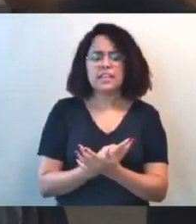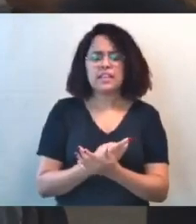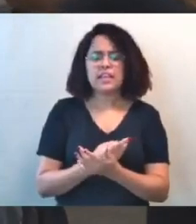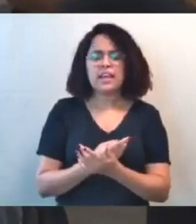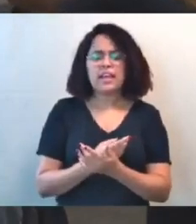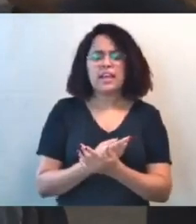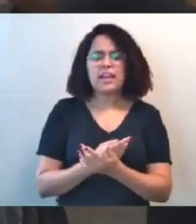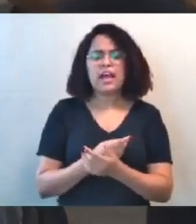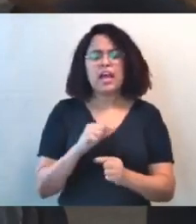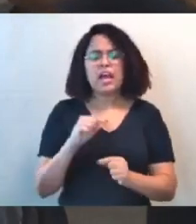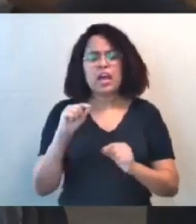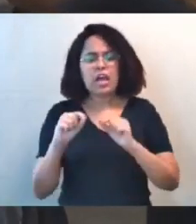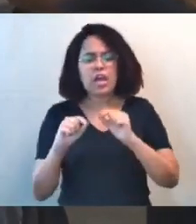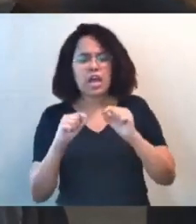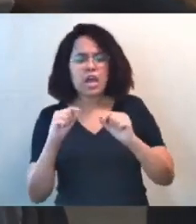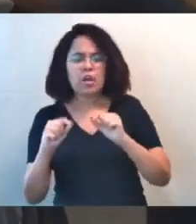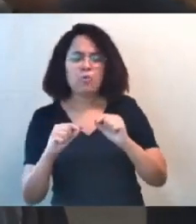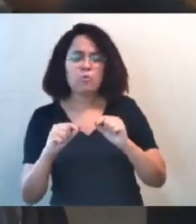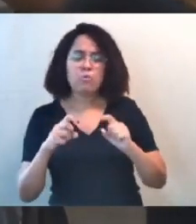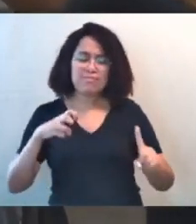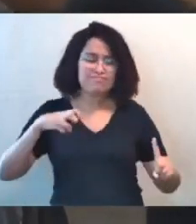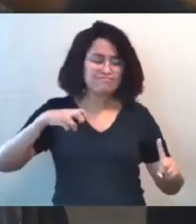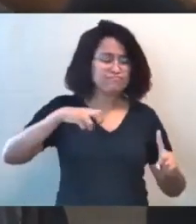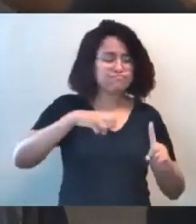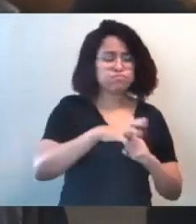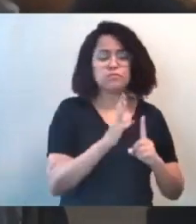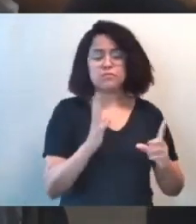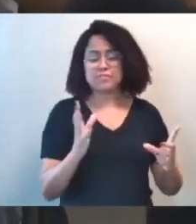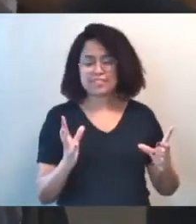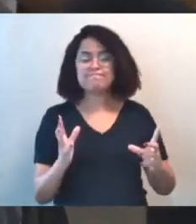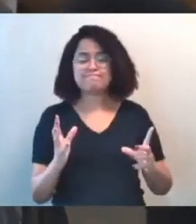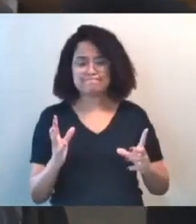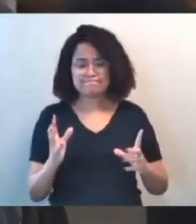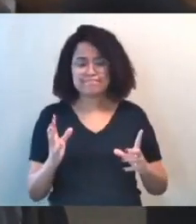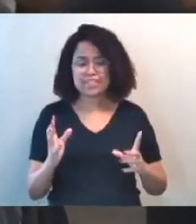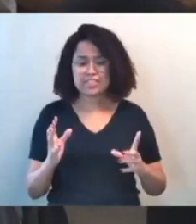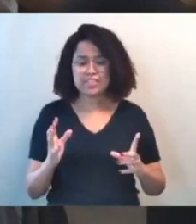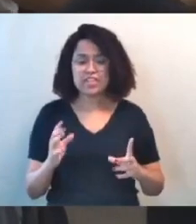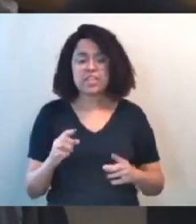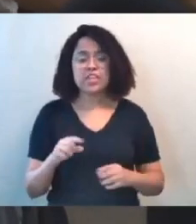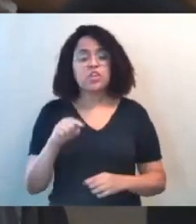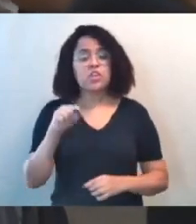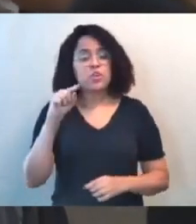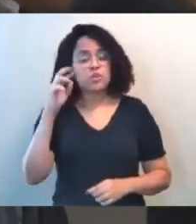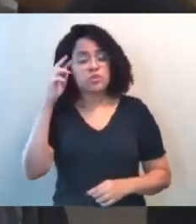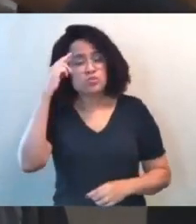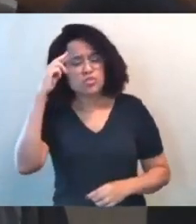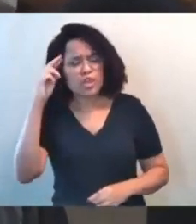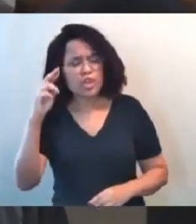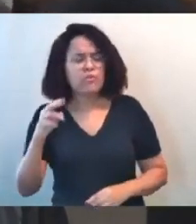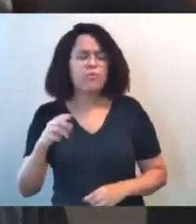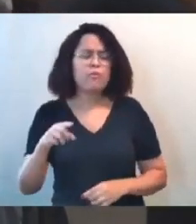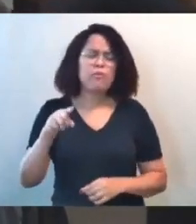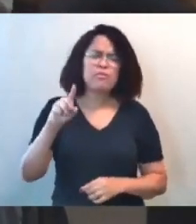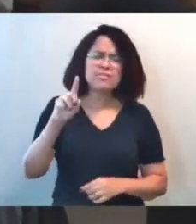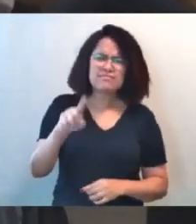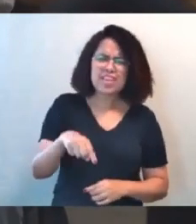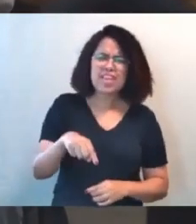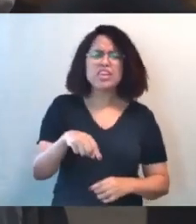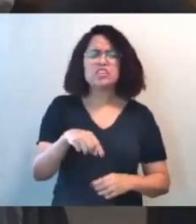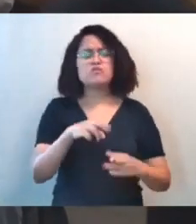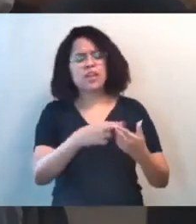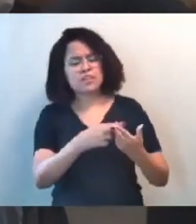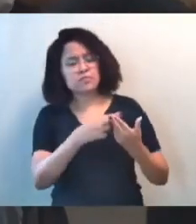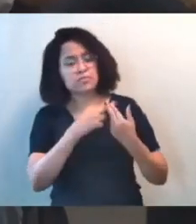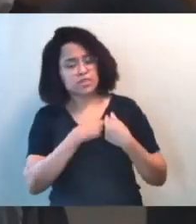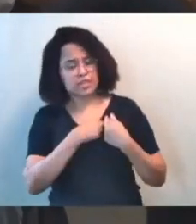ponta. Então, assim, que o senhor seja realmente responsável, como o senhor gestor da Sumob, porque hoje a Sumob não